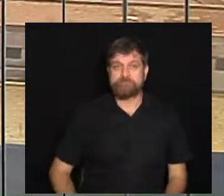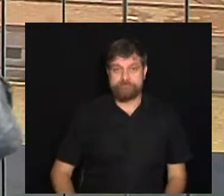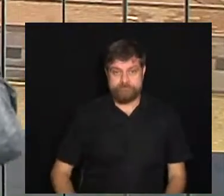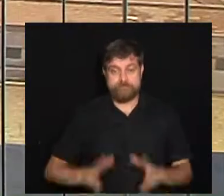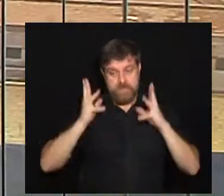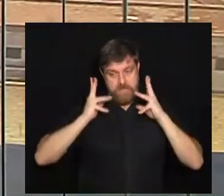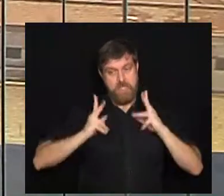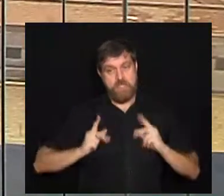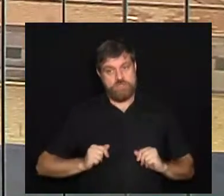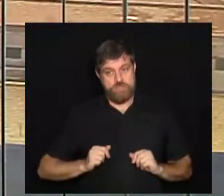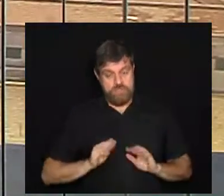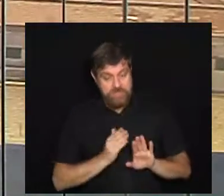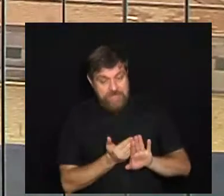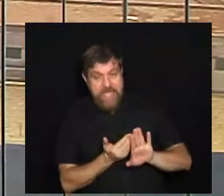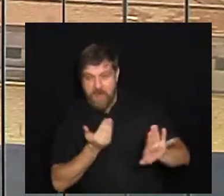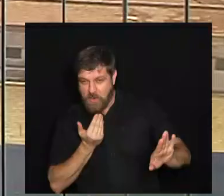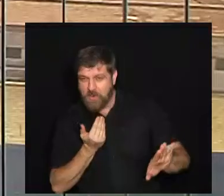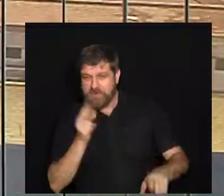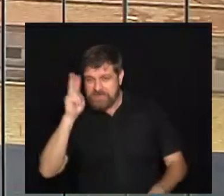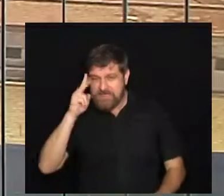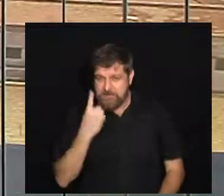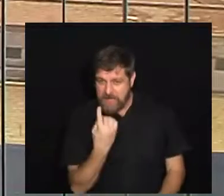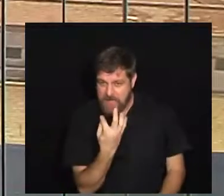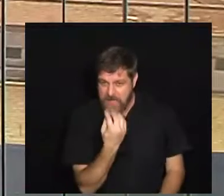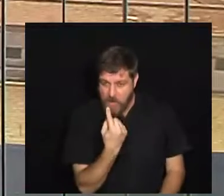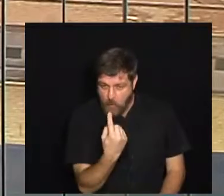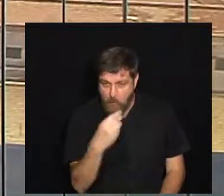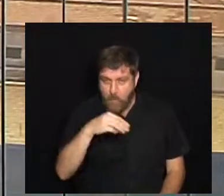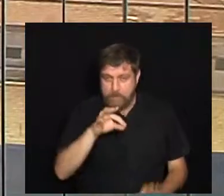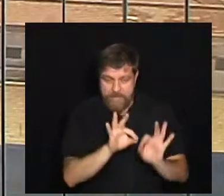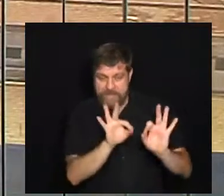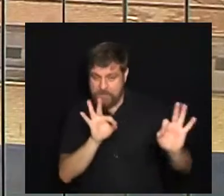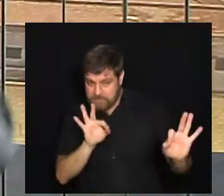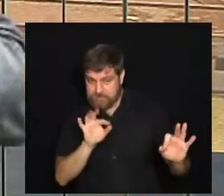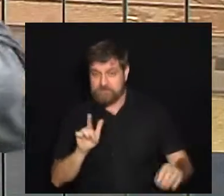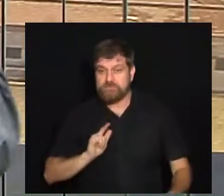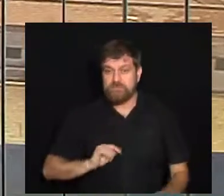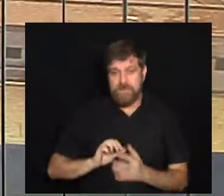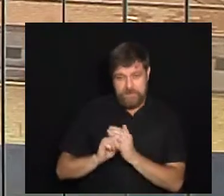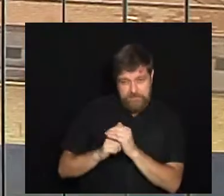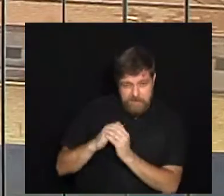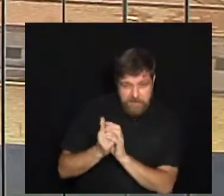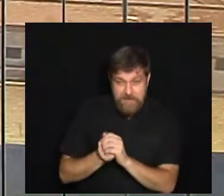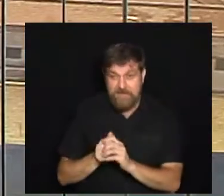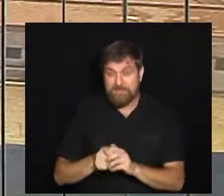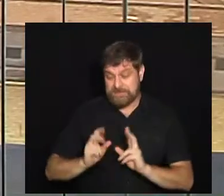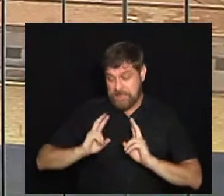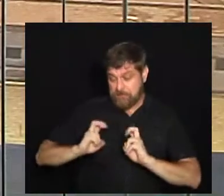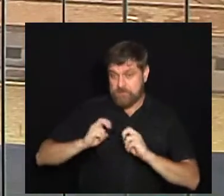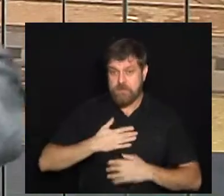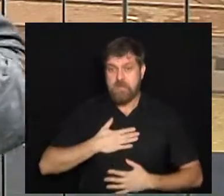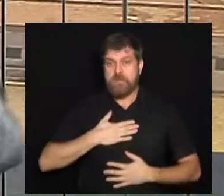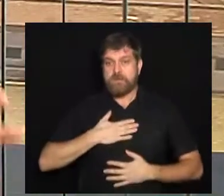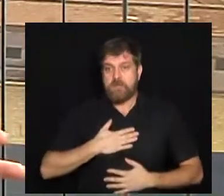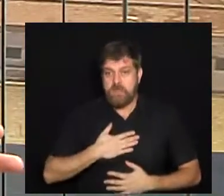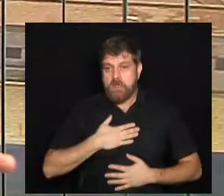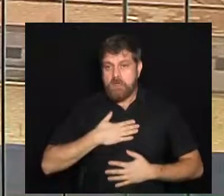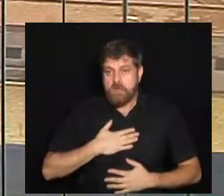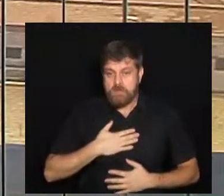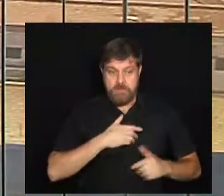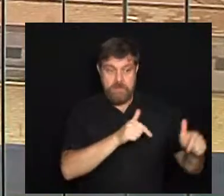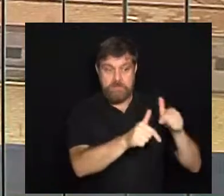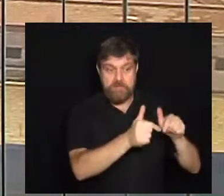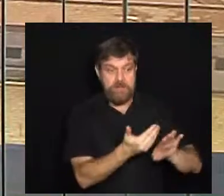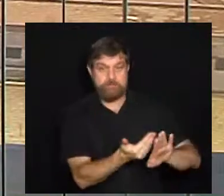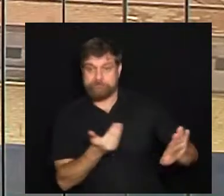de etiqueta respiratória higiene que eu falei aqui é o que existe de melhor tá se você tiver qualquer sintoma respiratório não vai